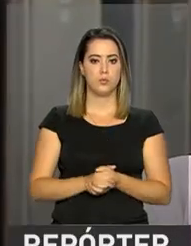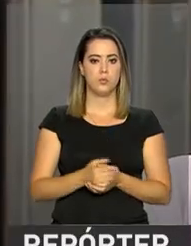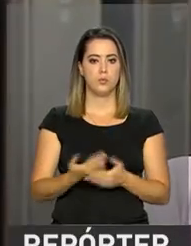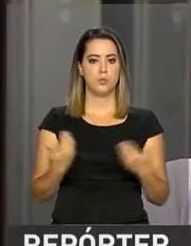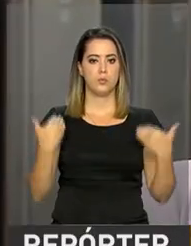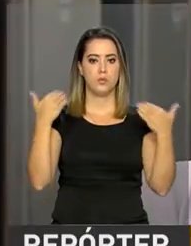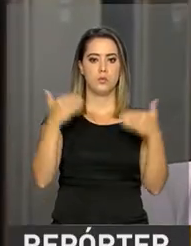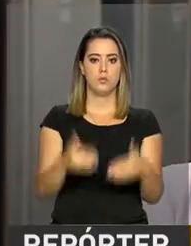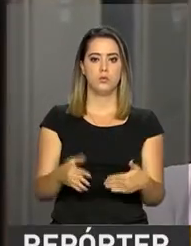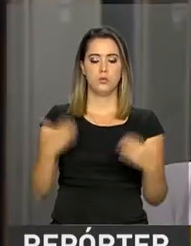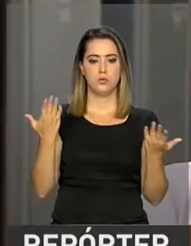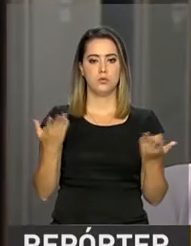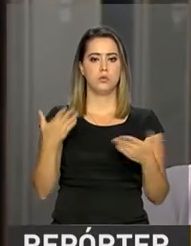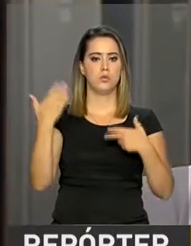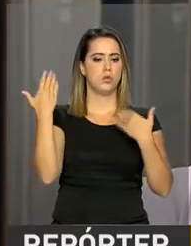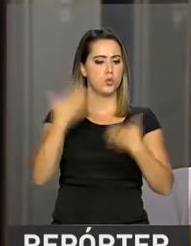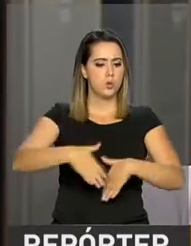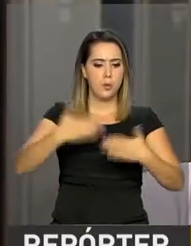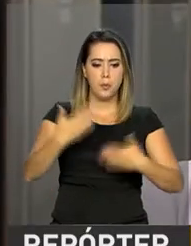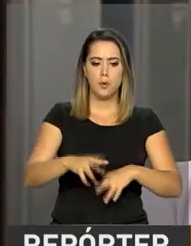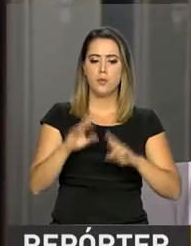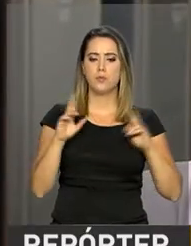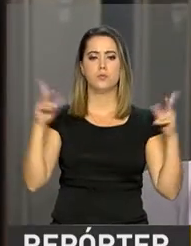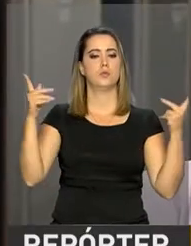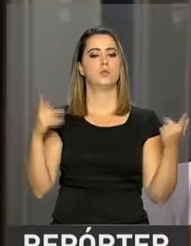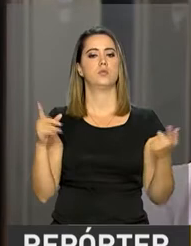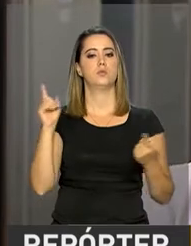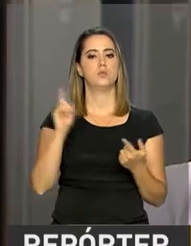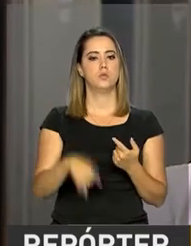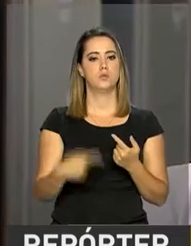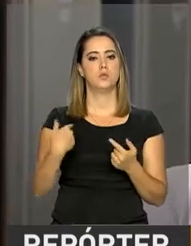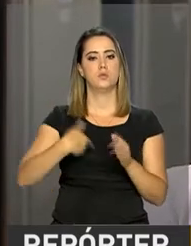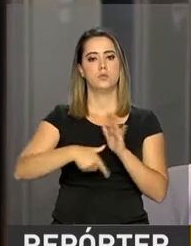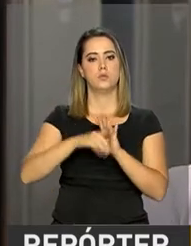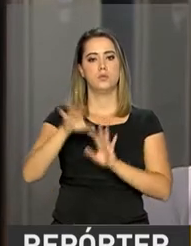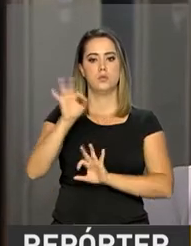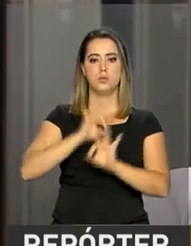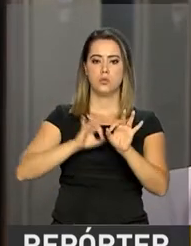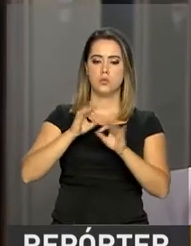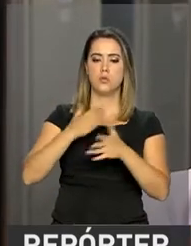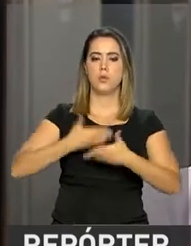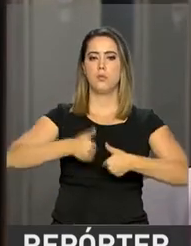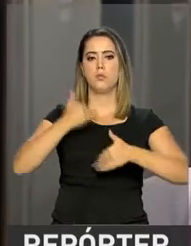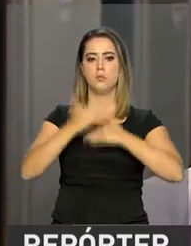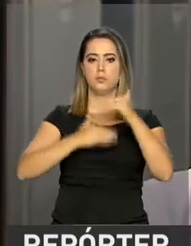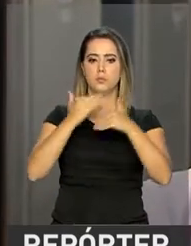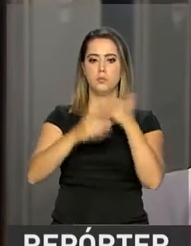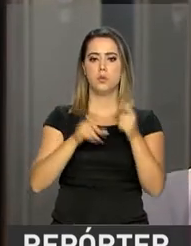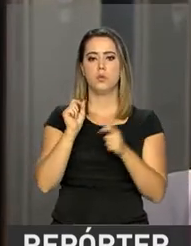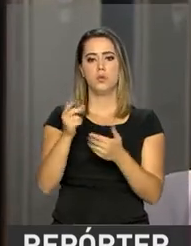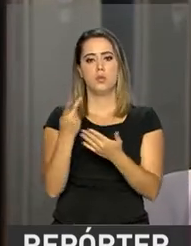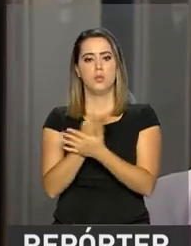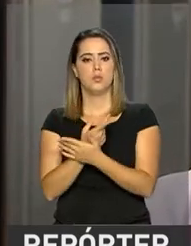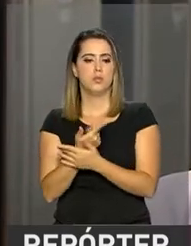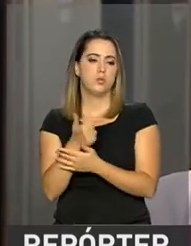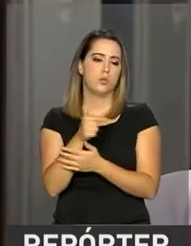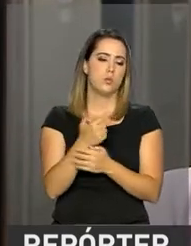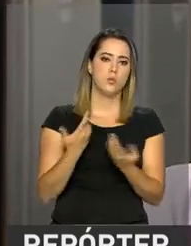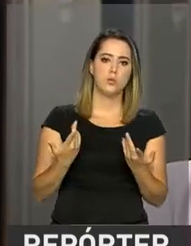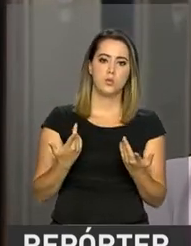a prova, de encarar a própria preparação. E a gente vai amadurecendo, vai aprendendo melhor também o que funciona, o que não